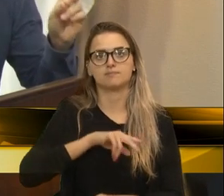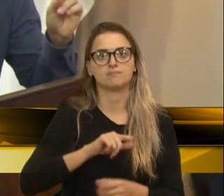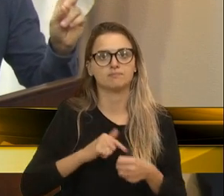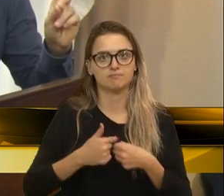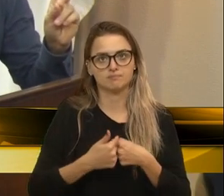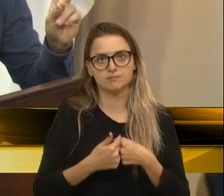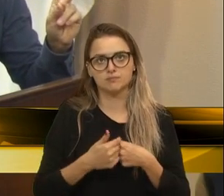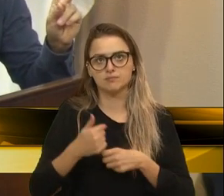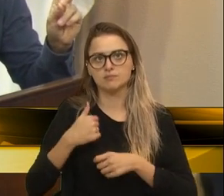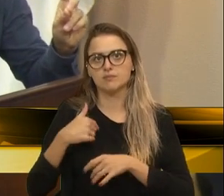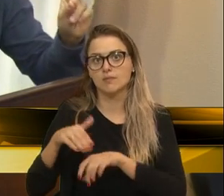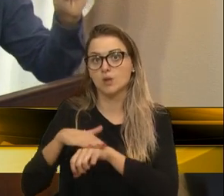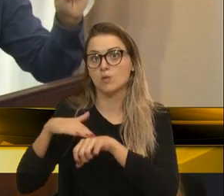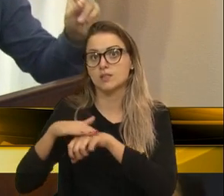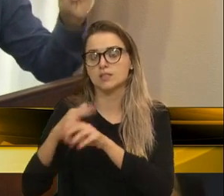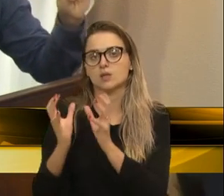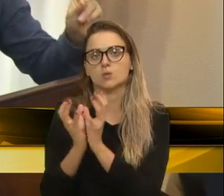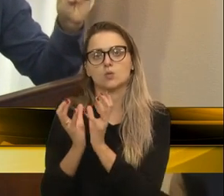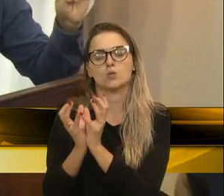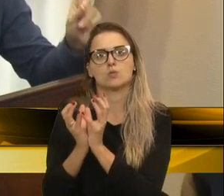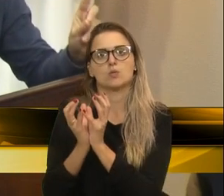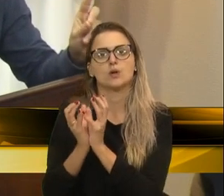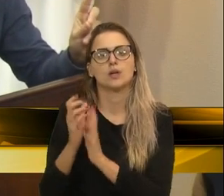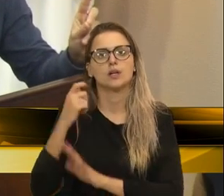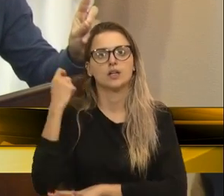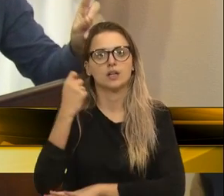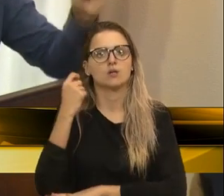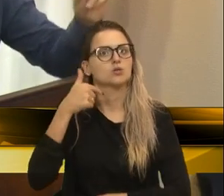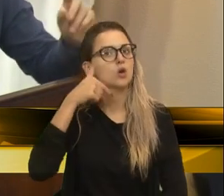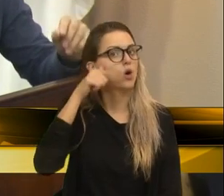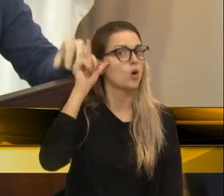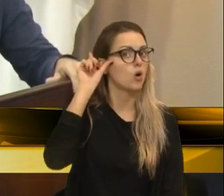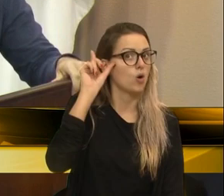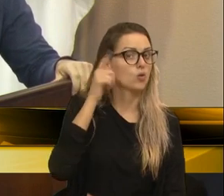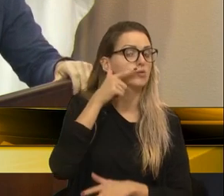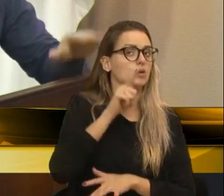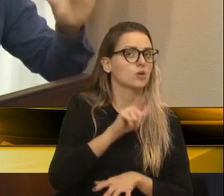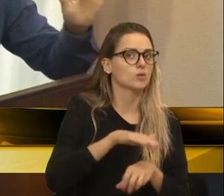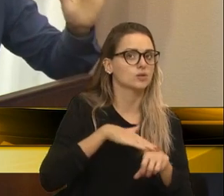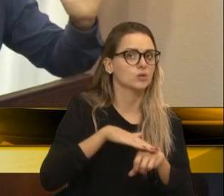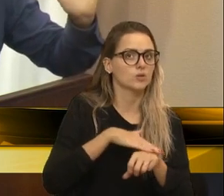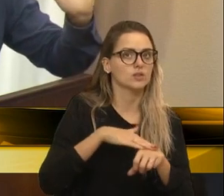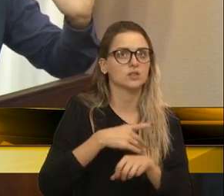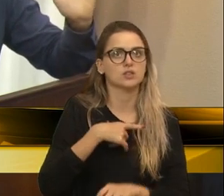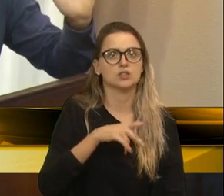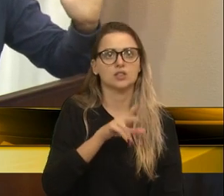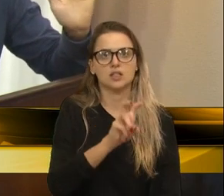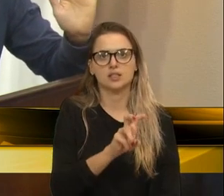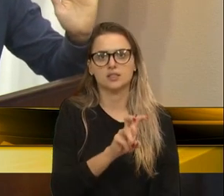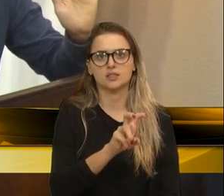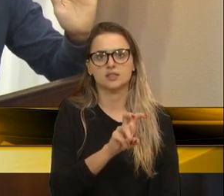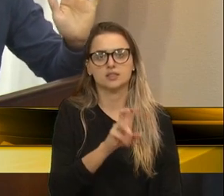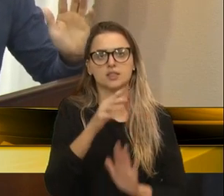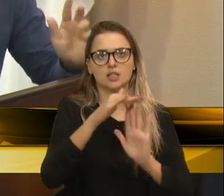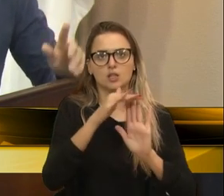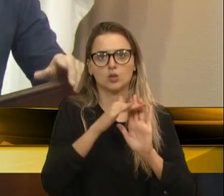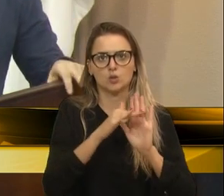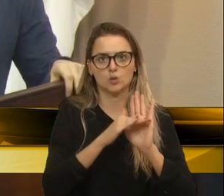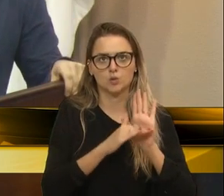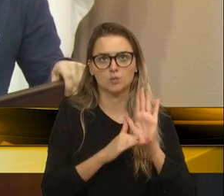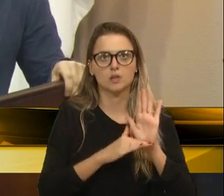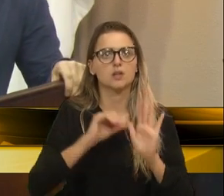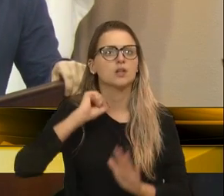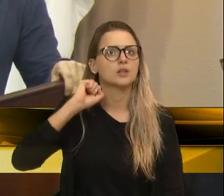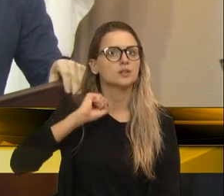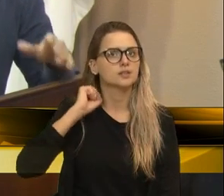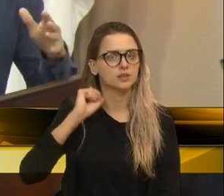de falar com a bancada gaúcha. Ontem nós conseguimos falar. Tinha cinco pautas. E o senador